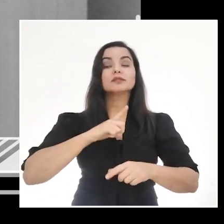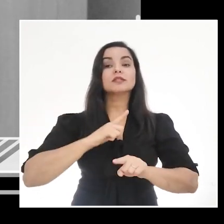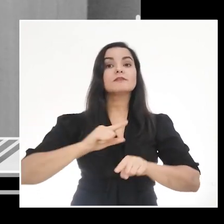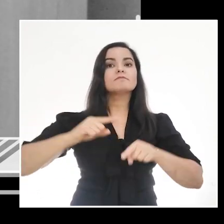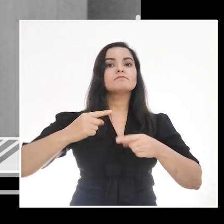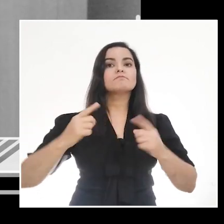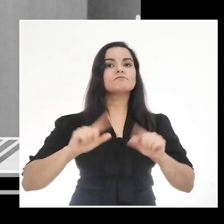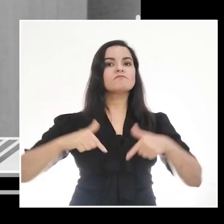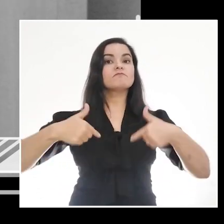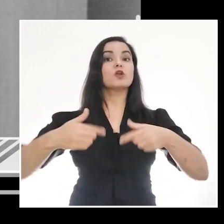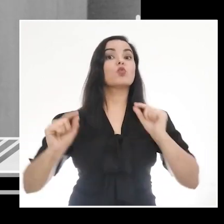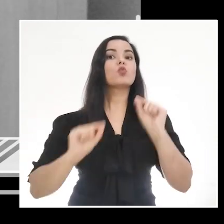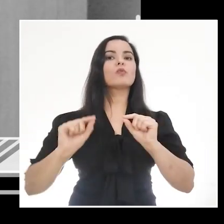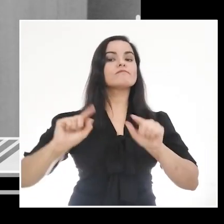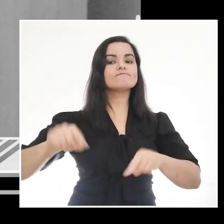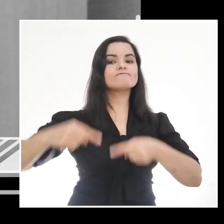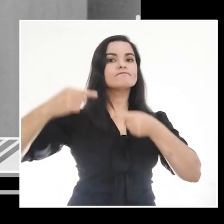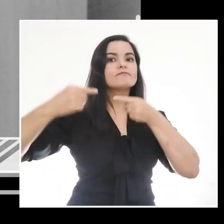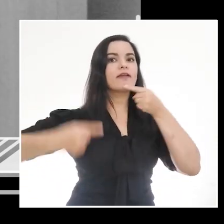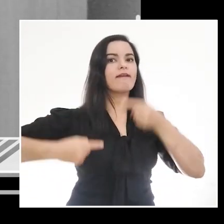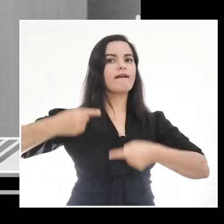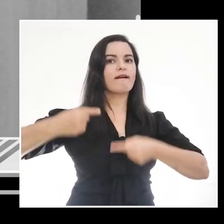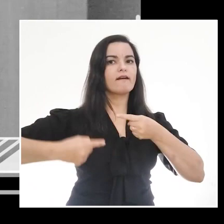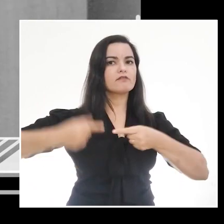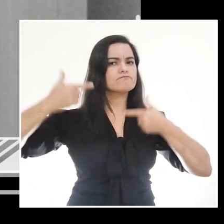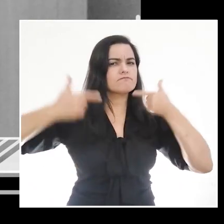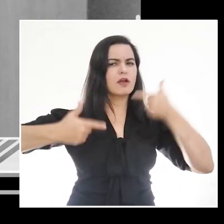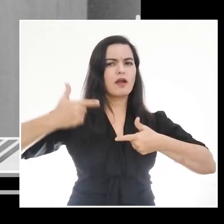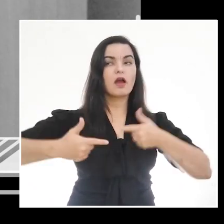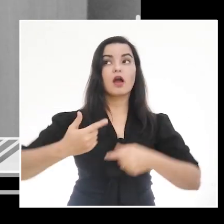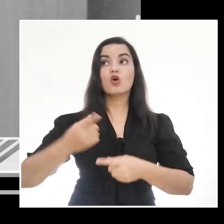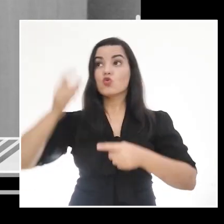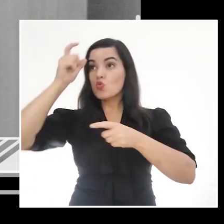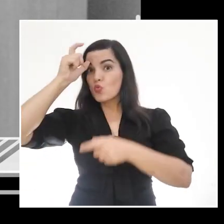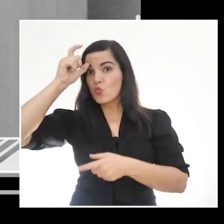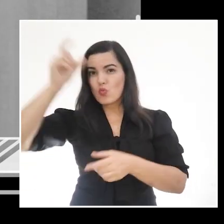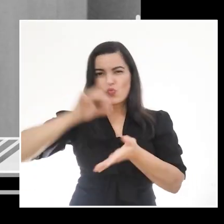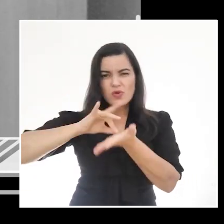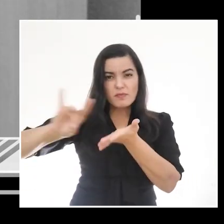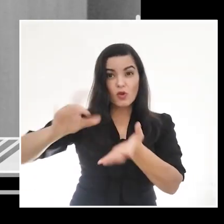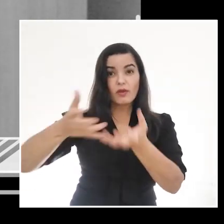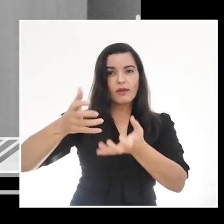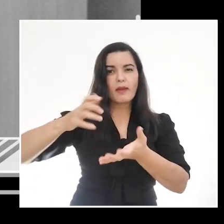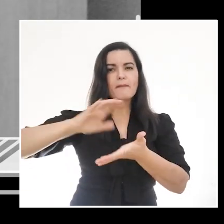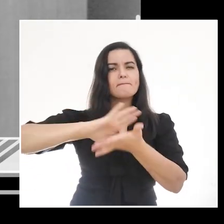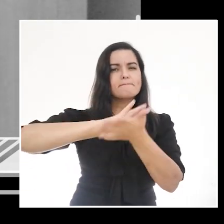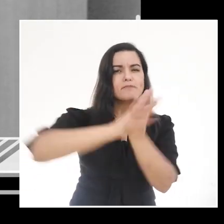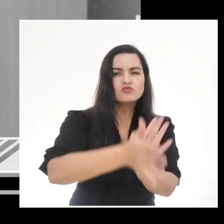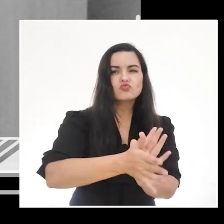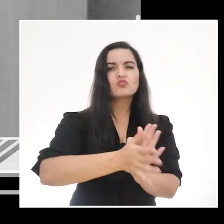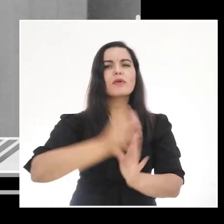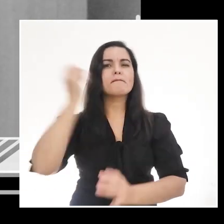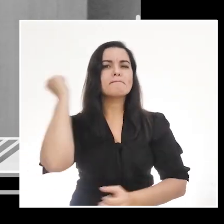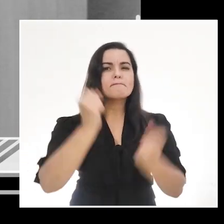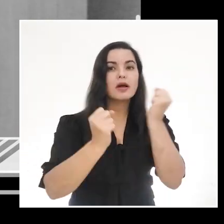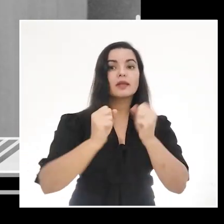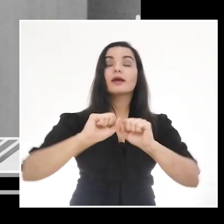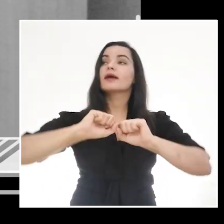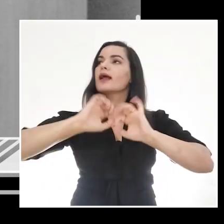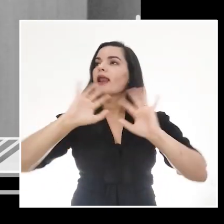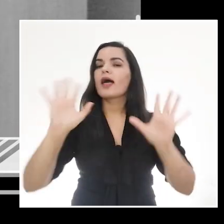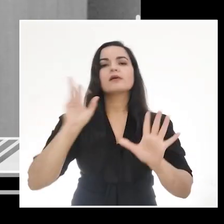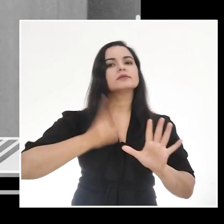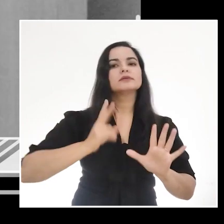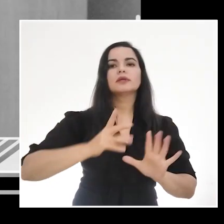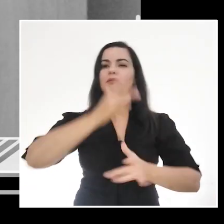nós estamos inseridos numa guerra, não contra a carne e sangue, mas contra principados e potestades. O inimigo quer matar,